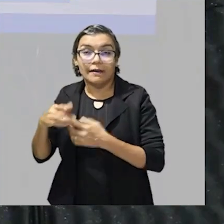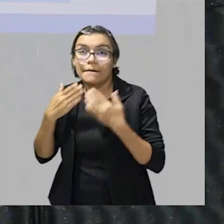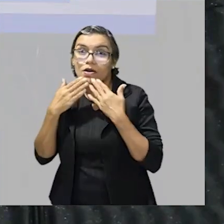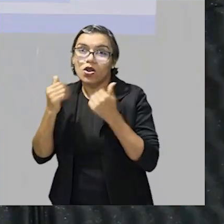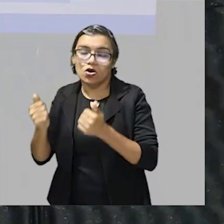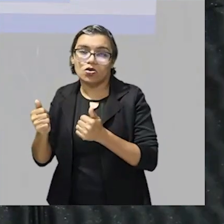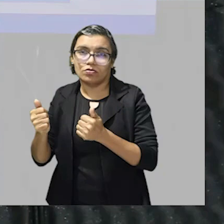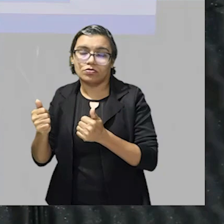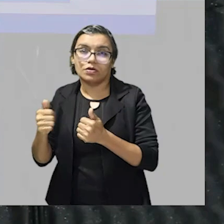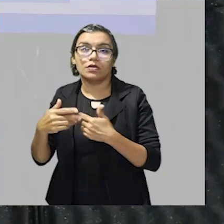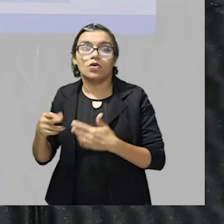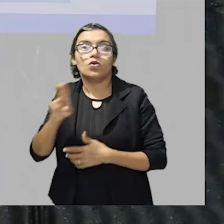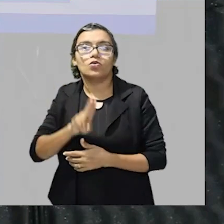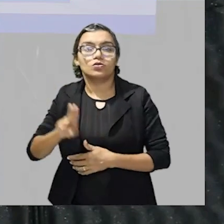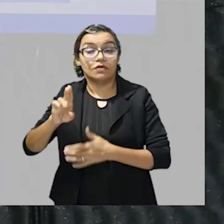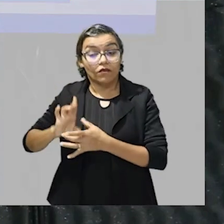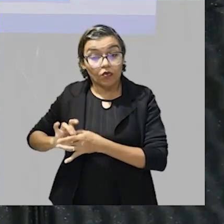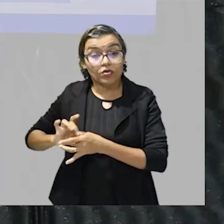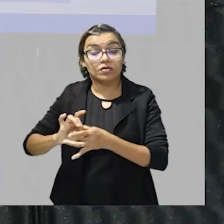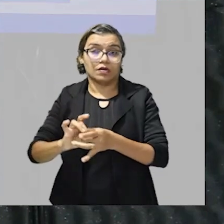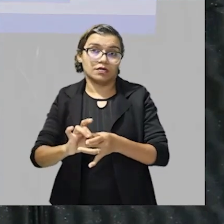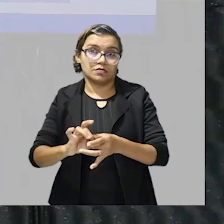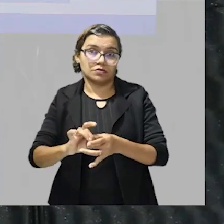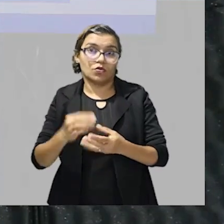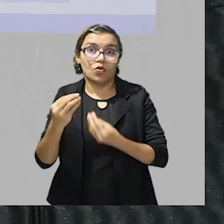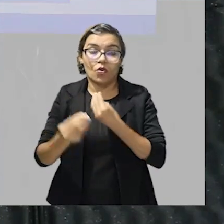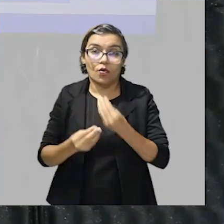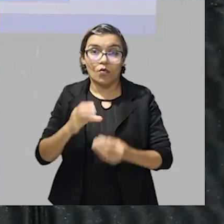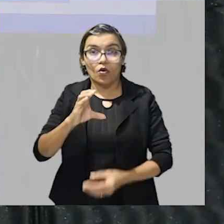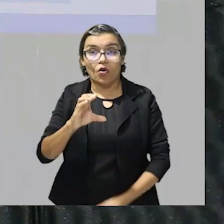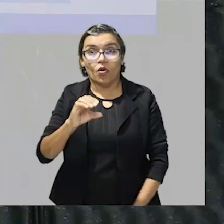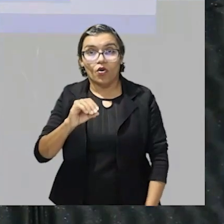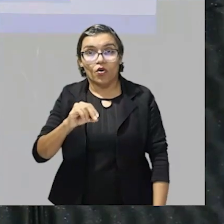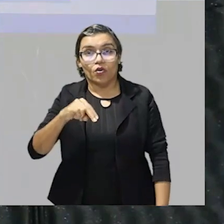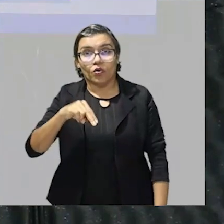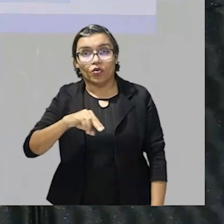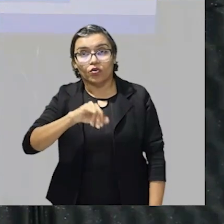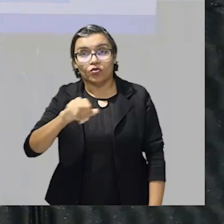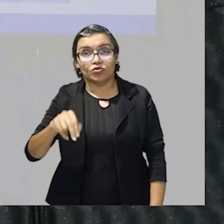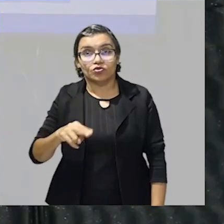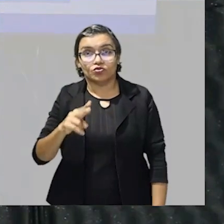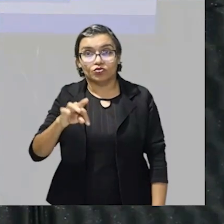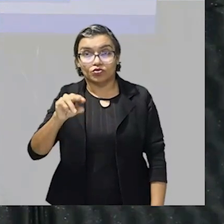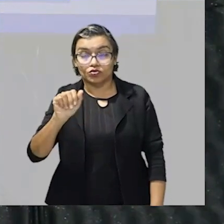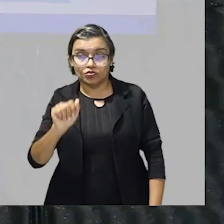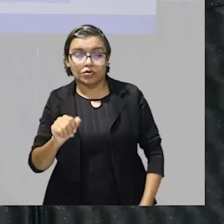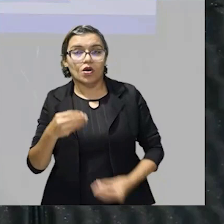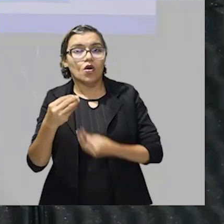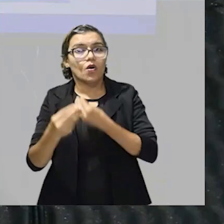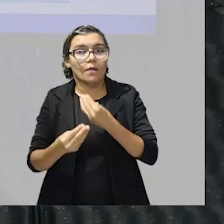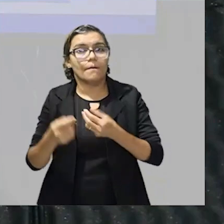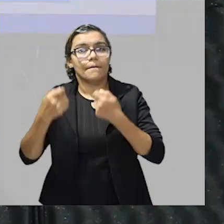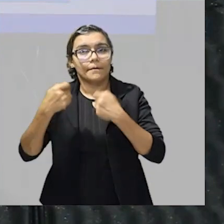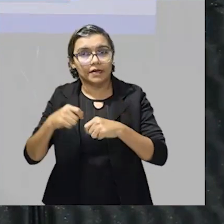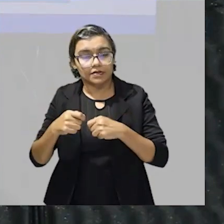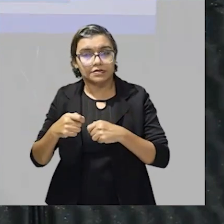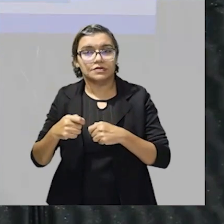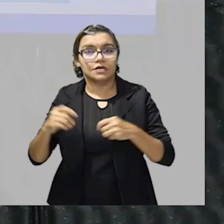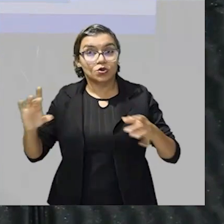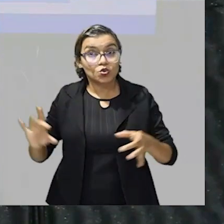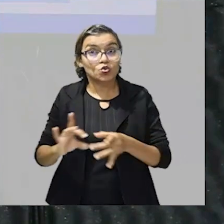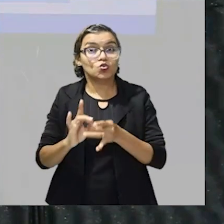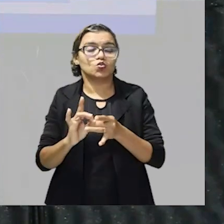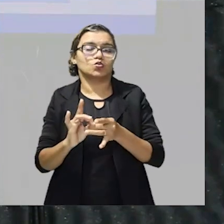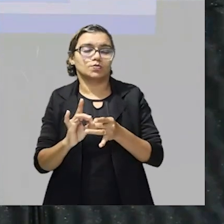quê usando o contexto usando que as conjunturas que não dá para fechar os olhos não podemos dissociar